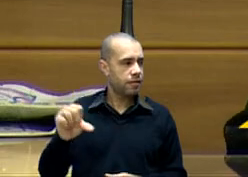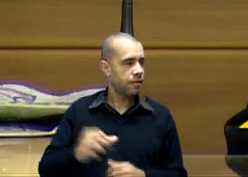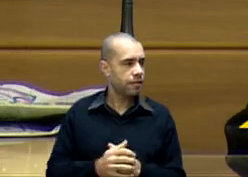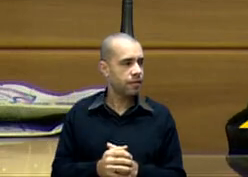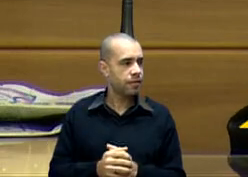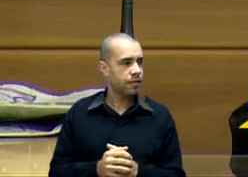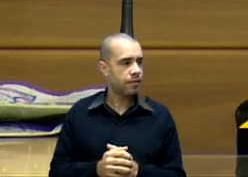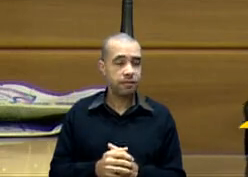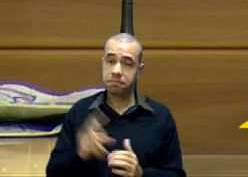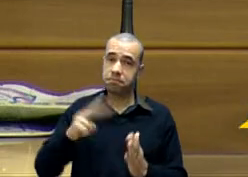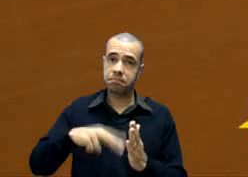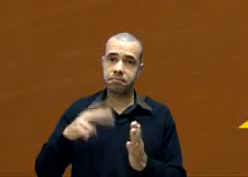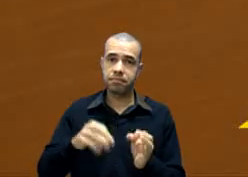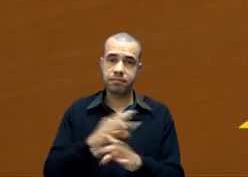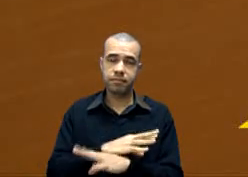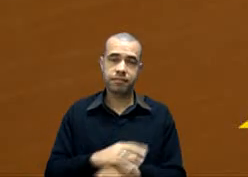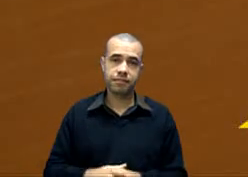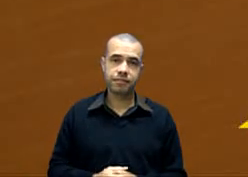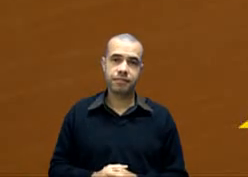11.867/2019. Está lido, senhor presidente.